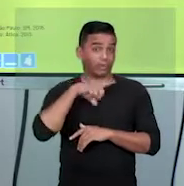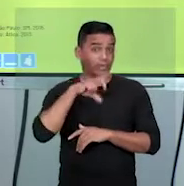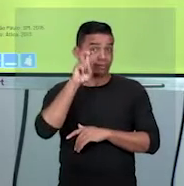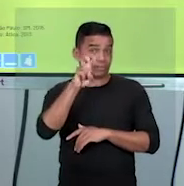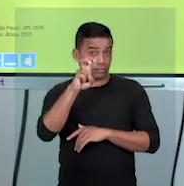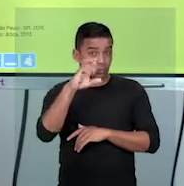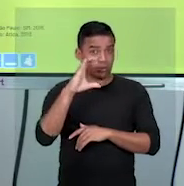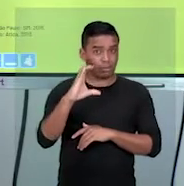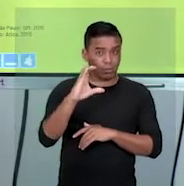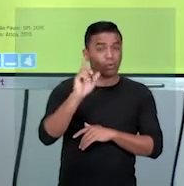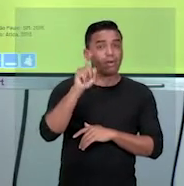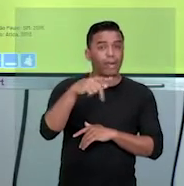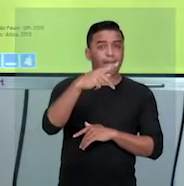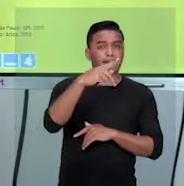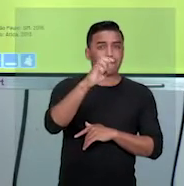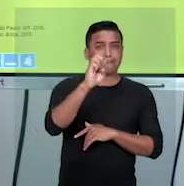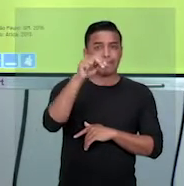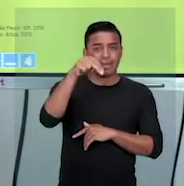ele é o pente.